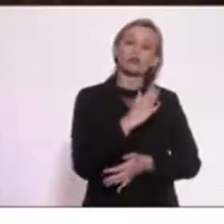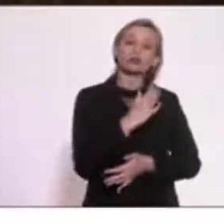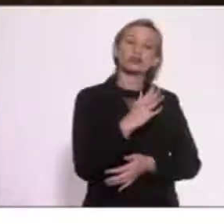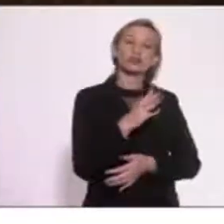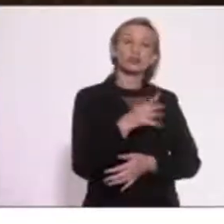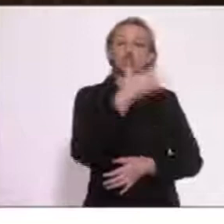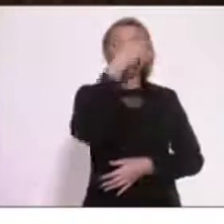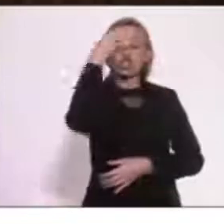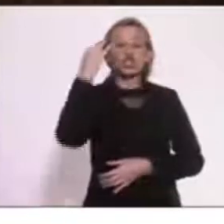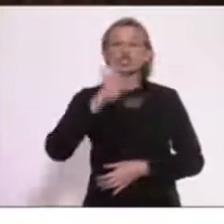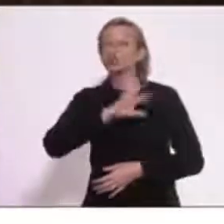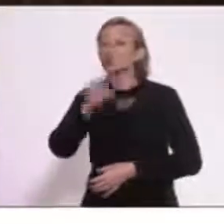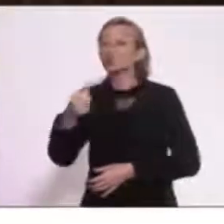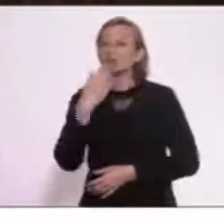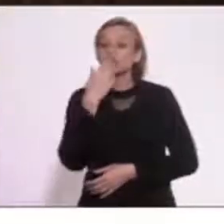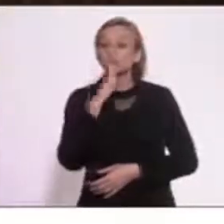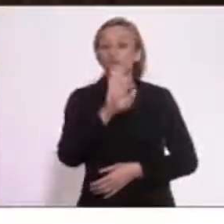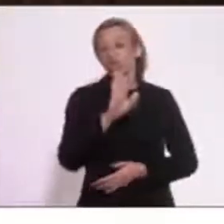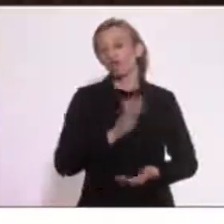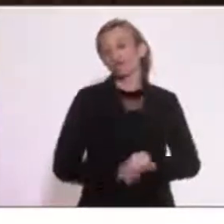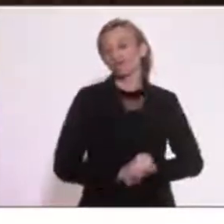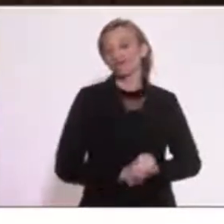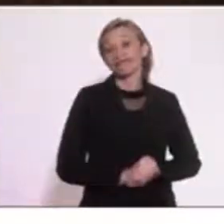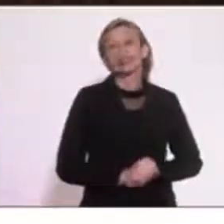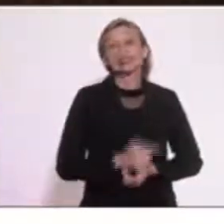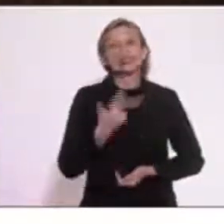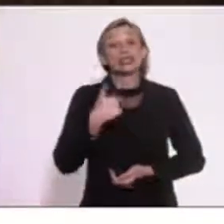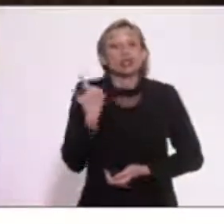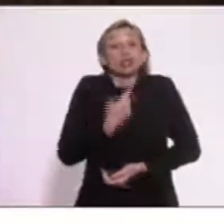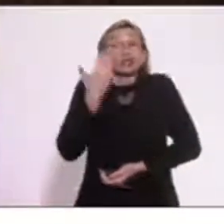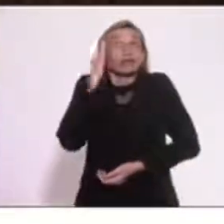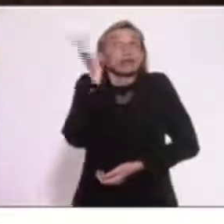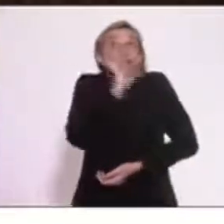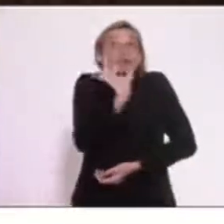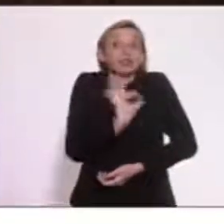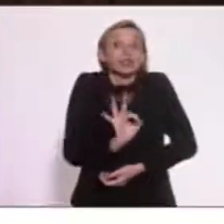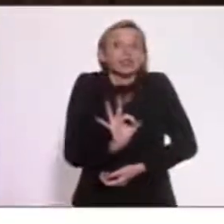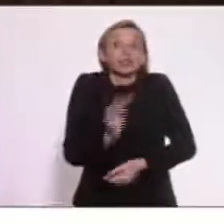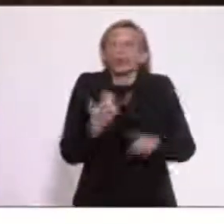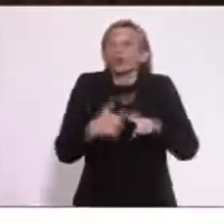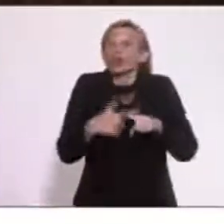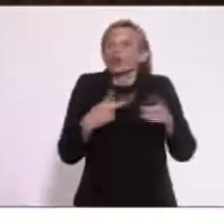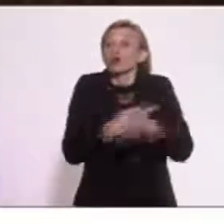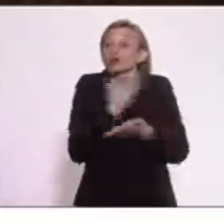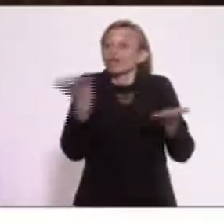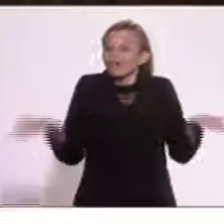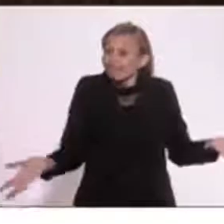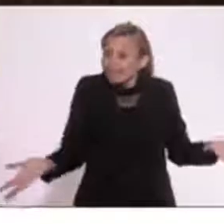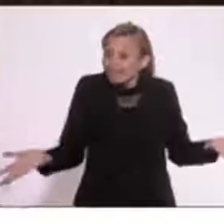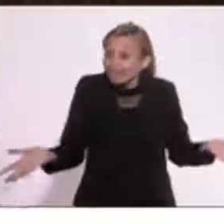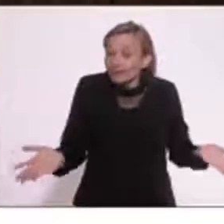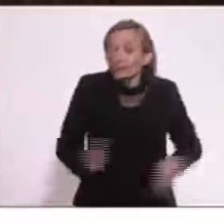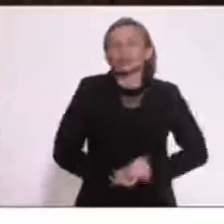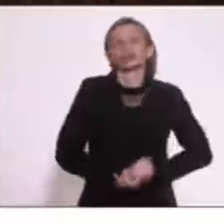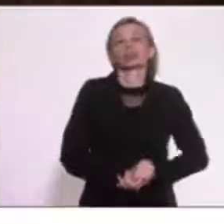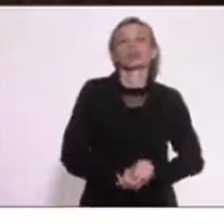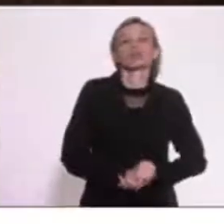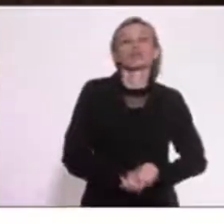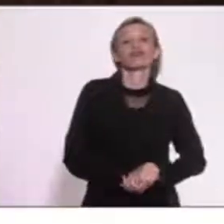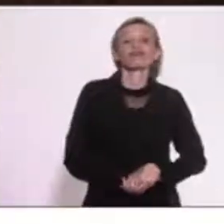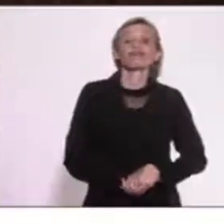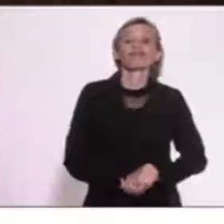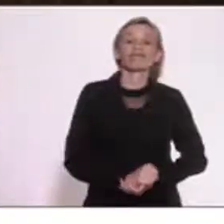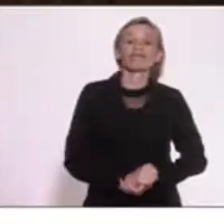na cabeça dessas pessoas que a gente fica sem entender por que isto realmente acontece. E